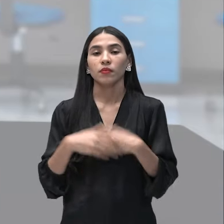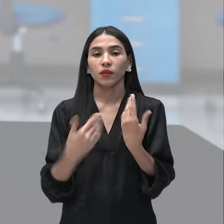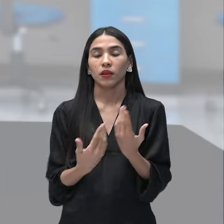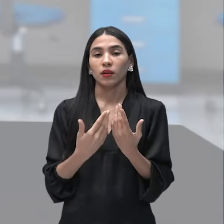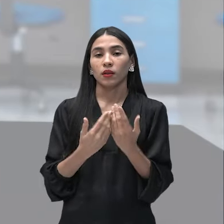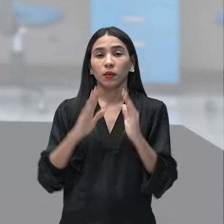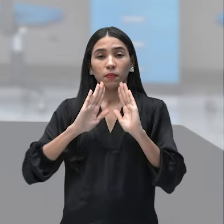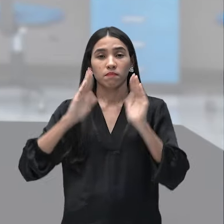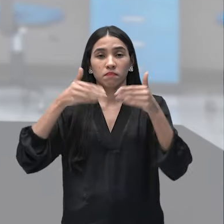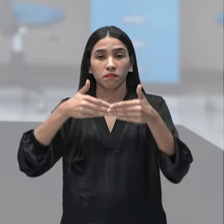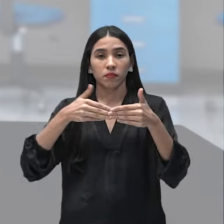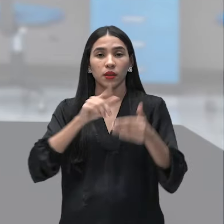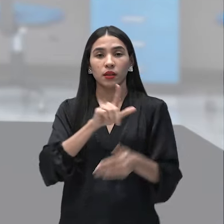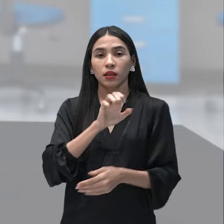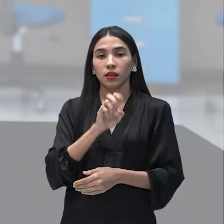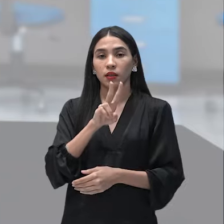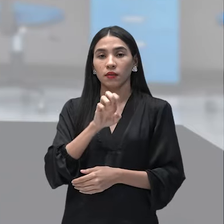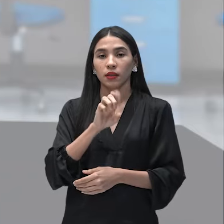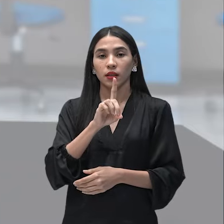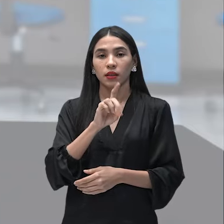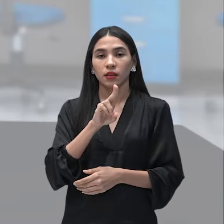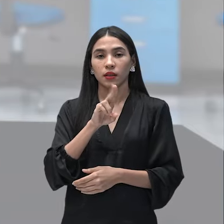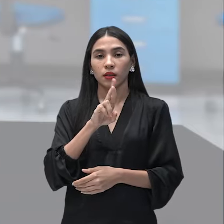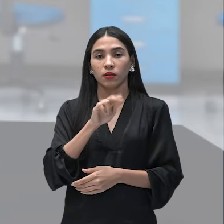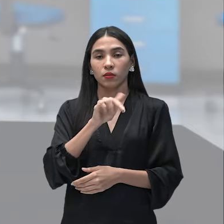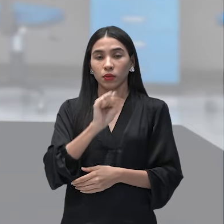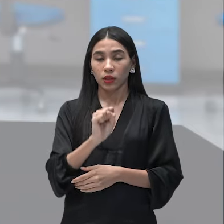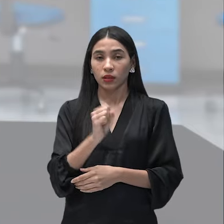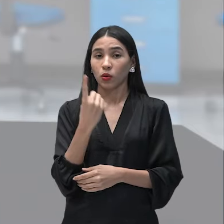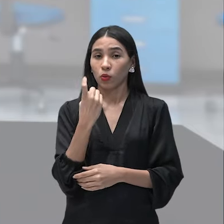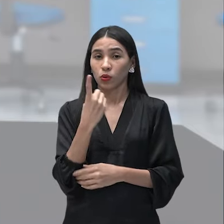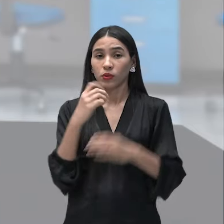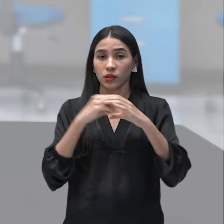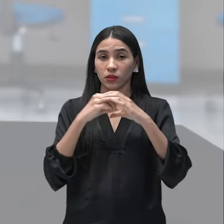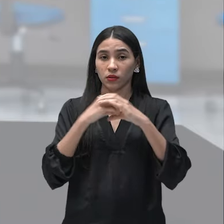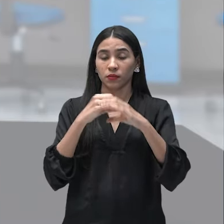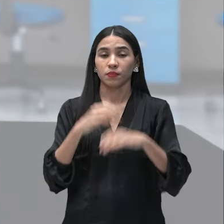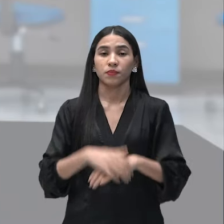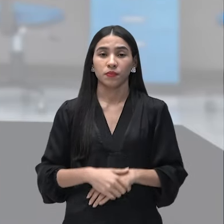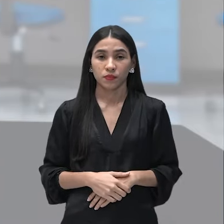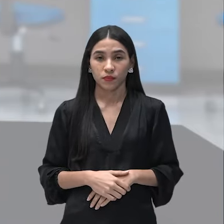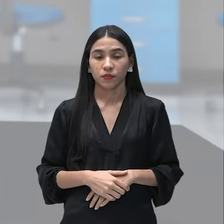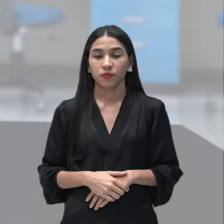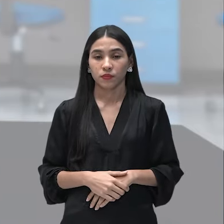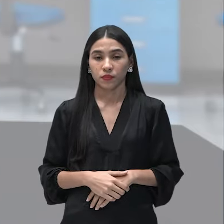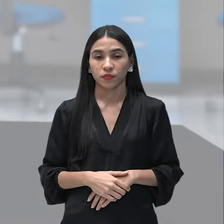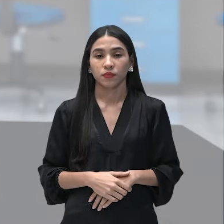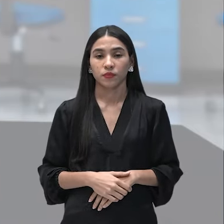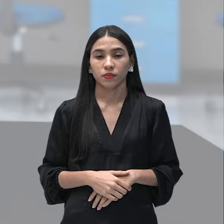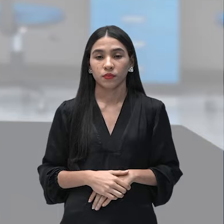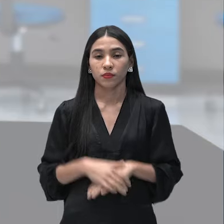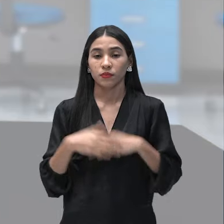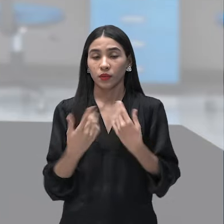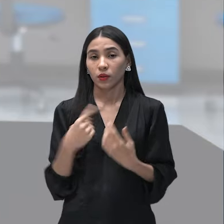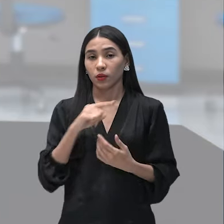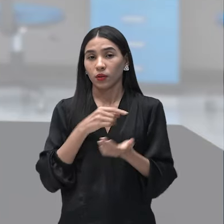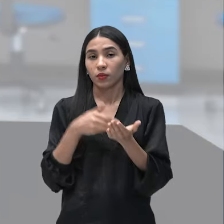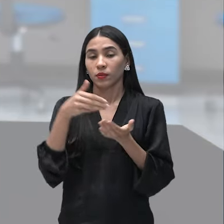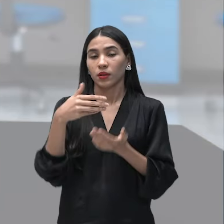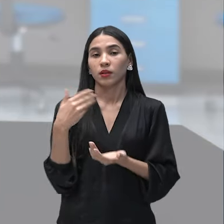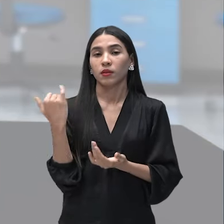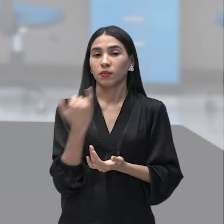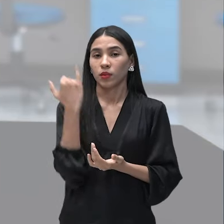específico, que é uma levedura, que é um fungo unicelular, ou seja, ele tem somente uma célula. E aí, para a gente falar da